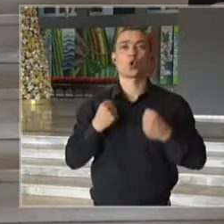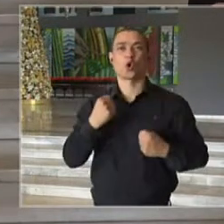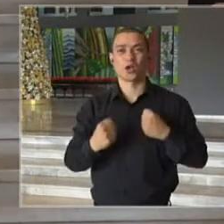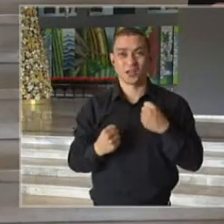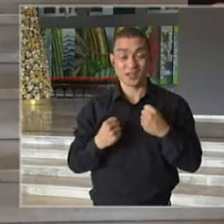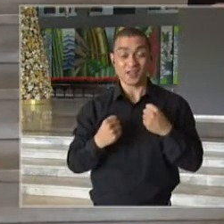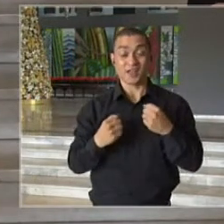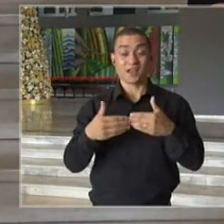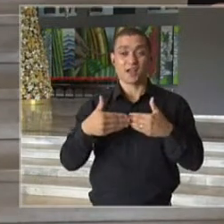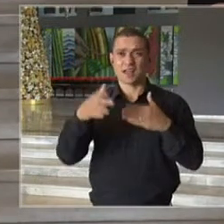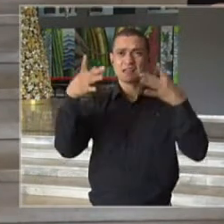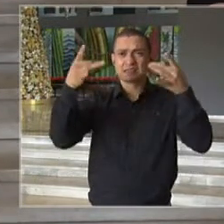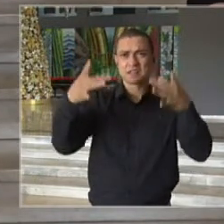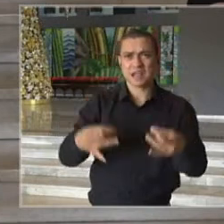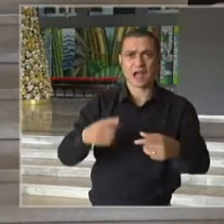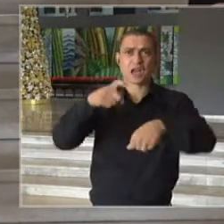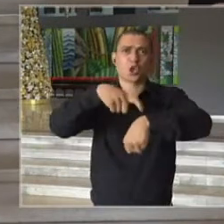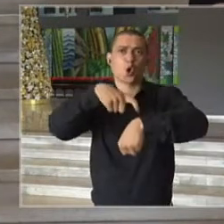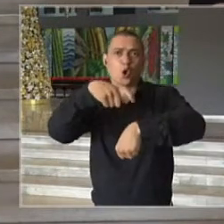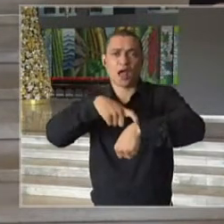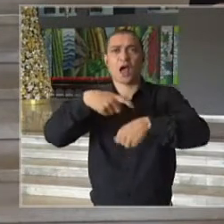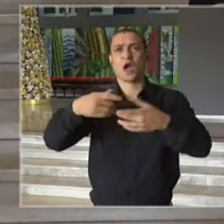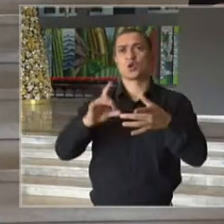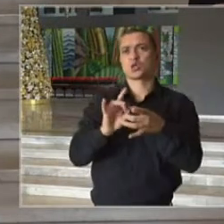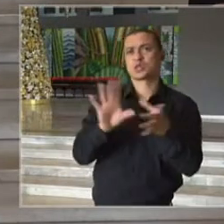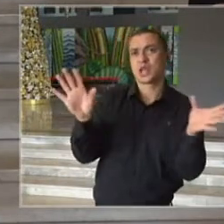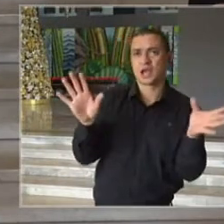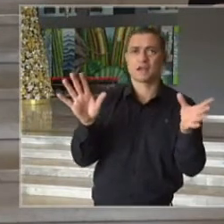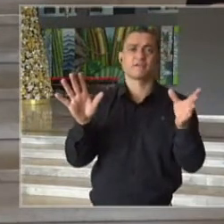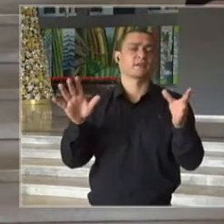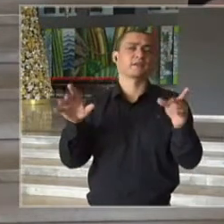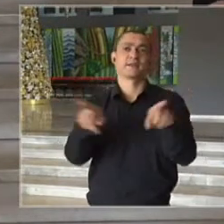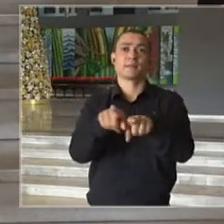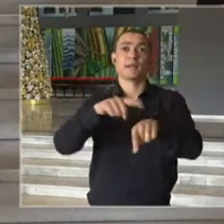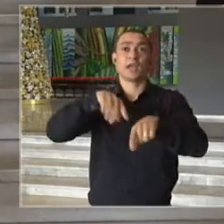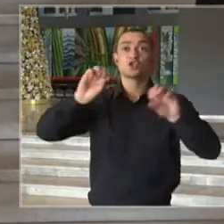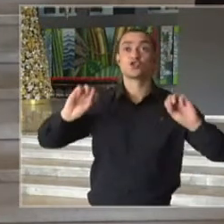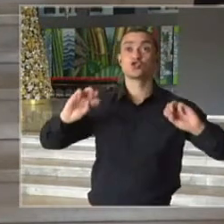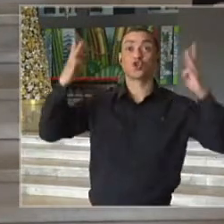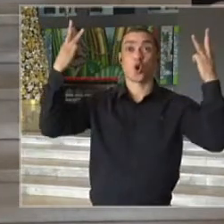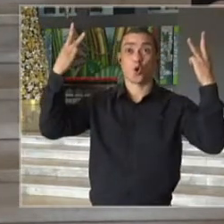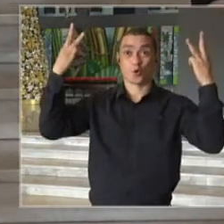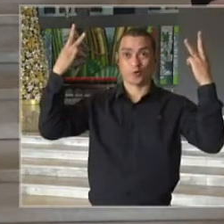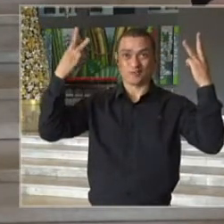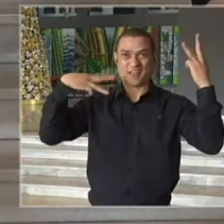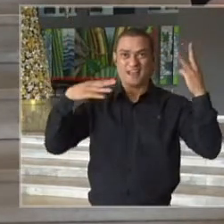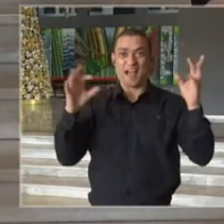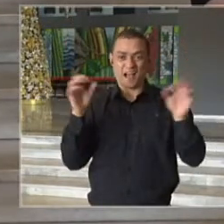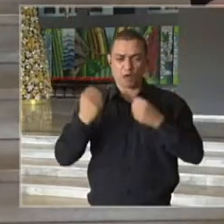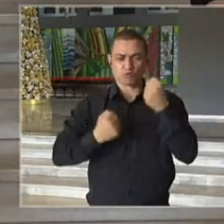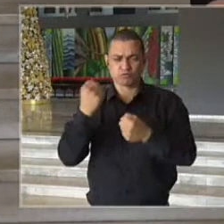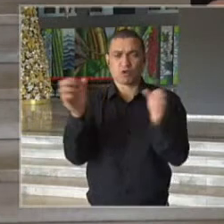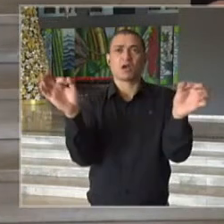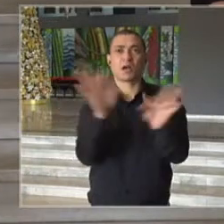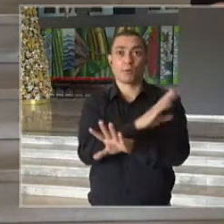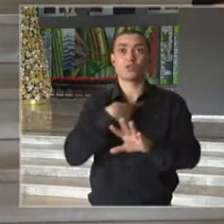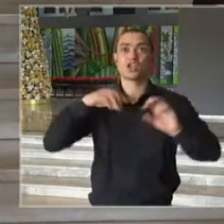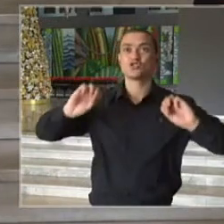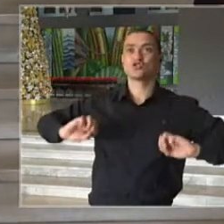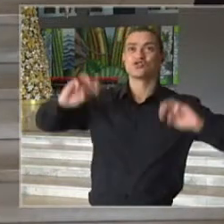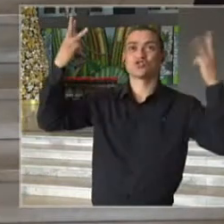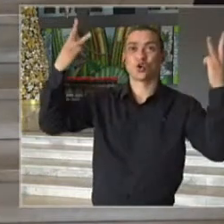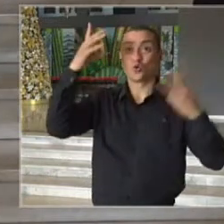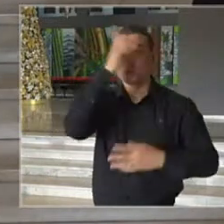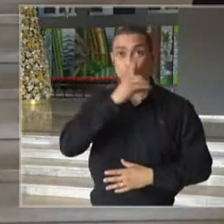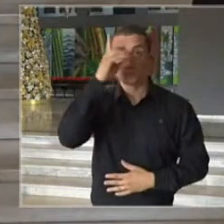Mais detalhes, horários de partida e também os shows que teremos no encerramento da Corrida da Esperança no domingo,